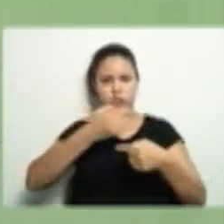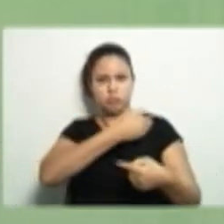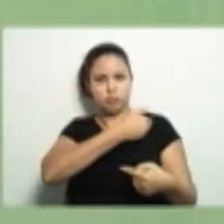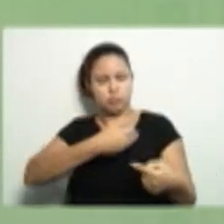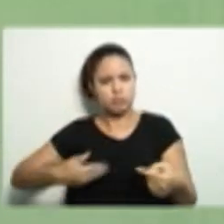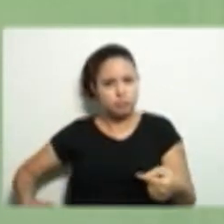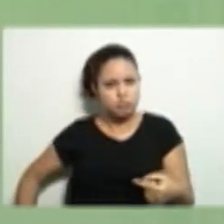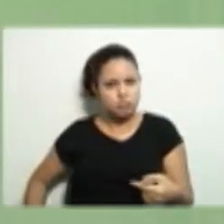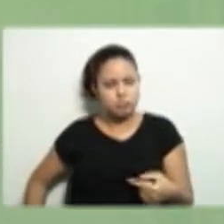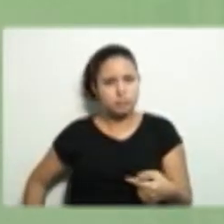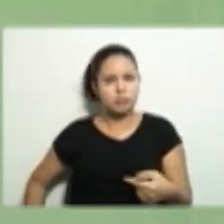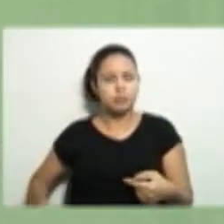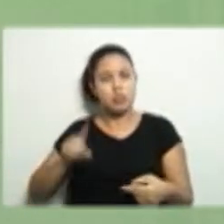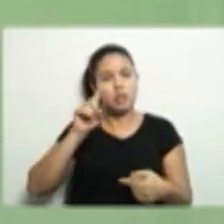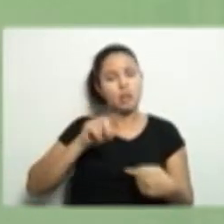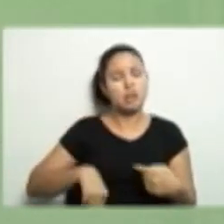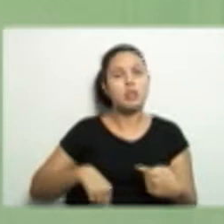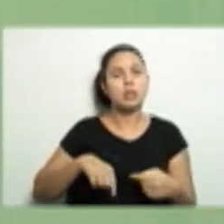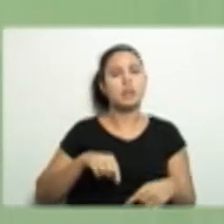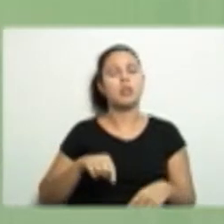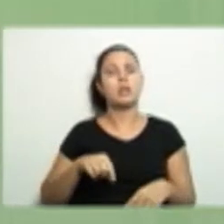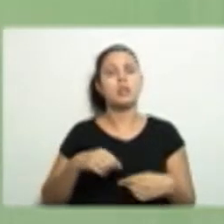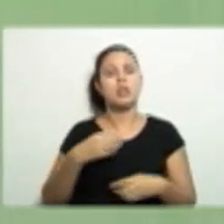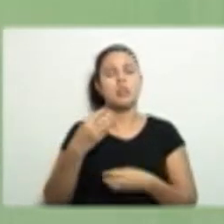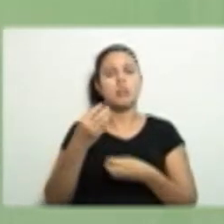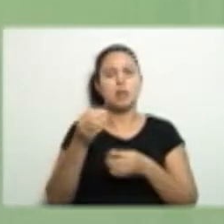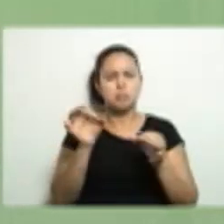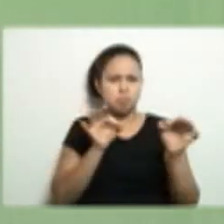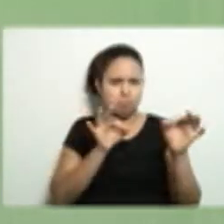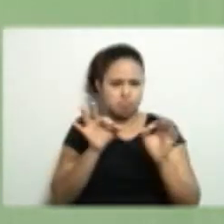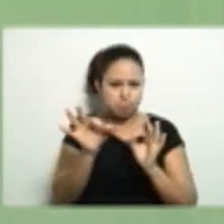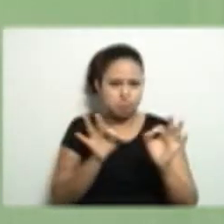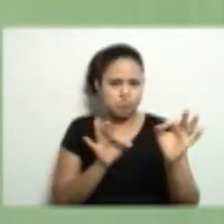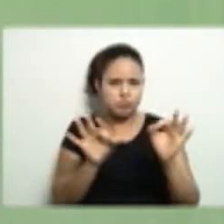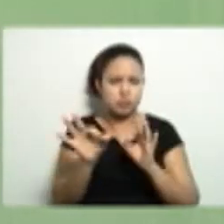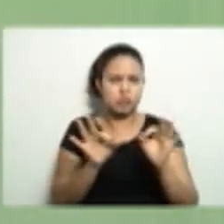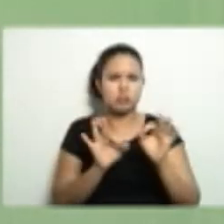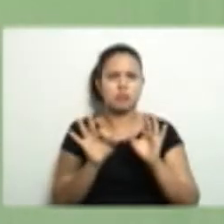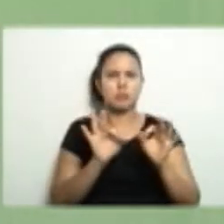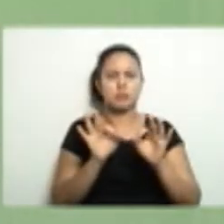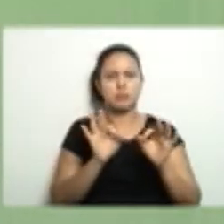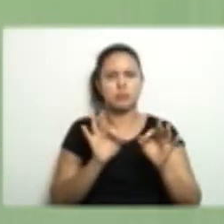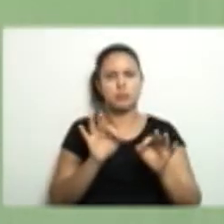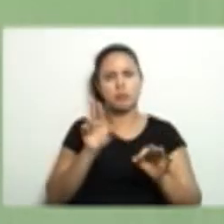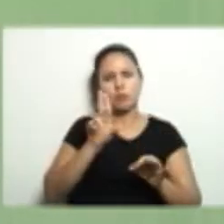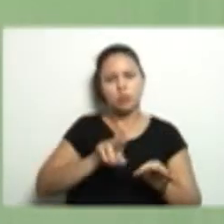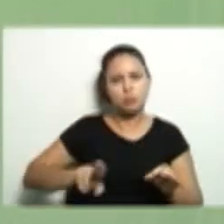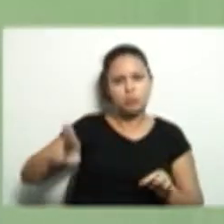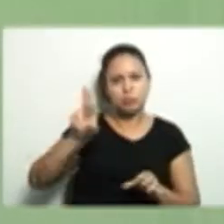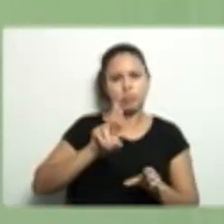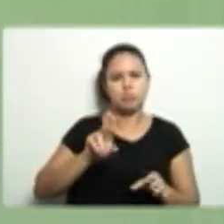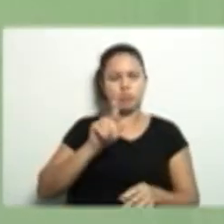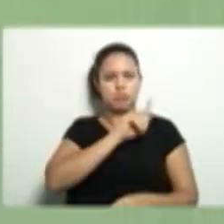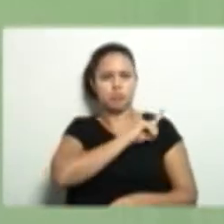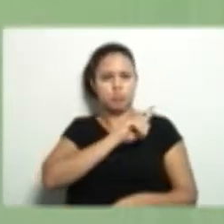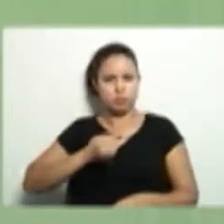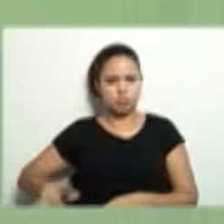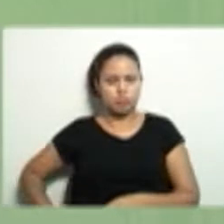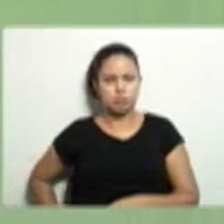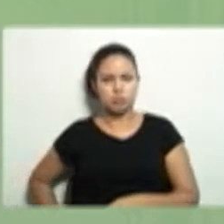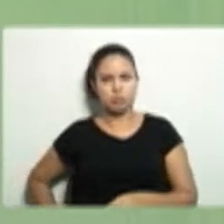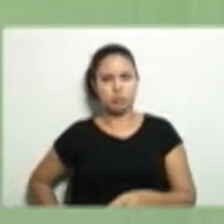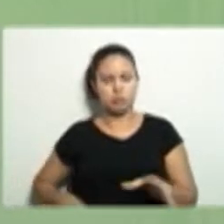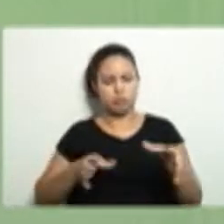então, política pública é a coordenação das ações e dos programas do governo,